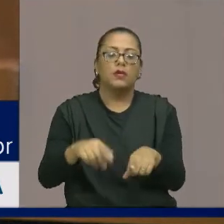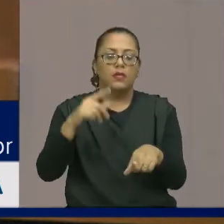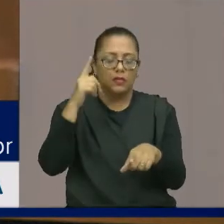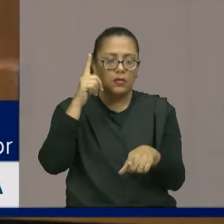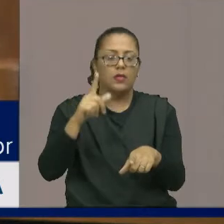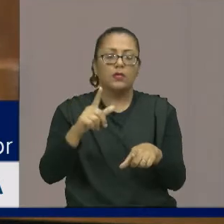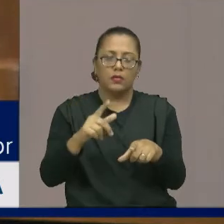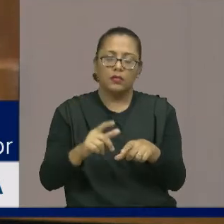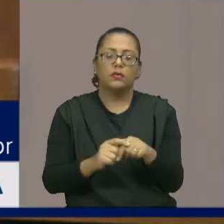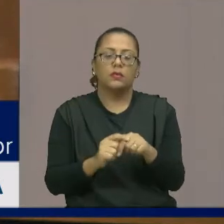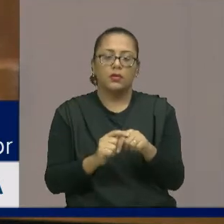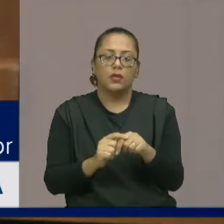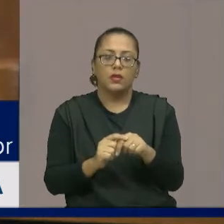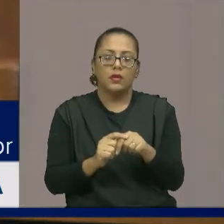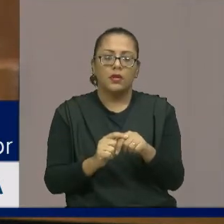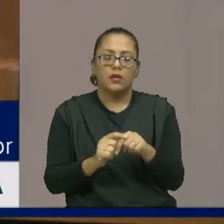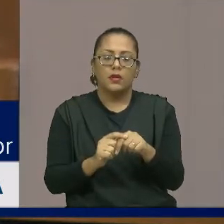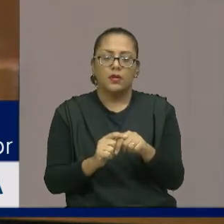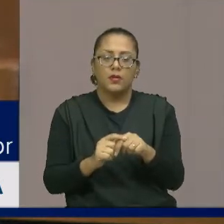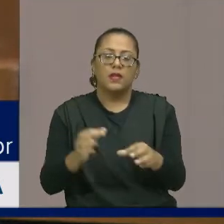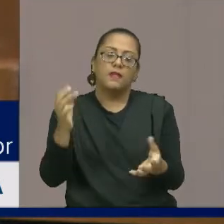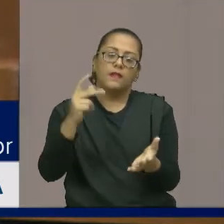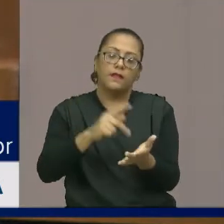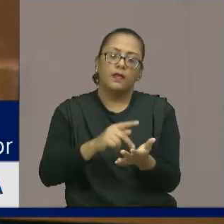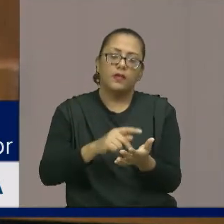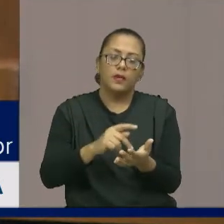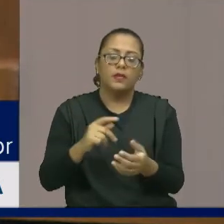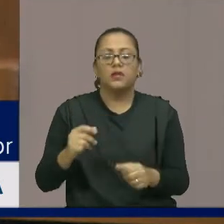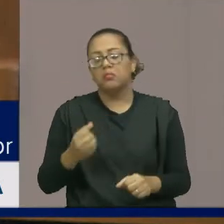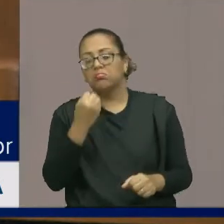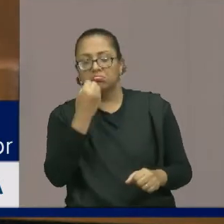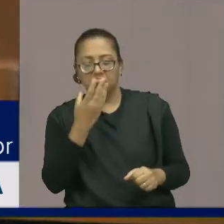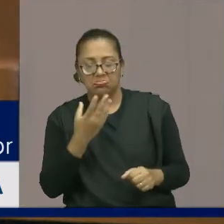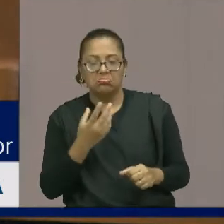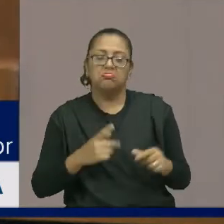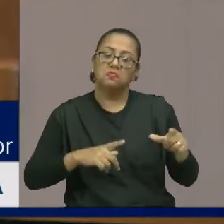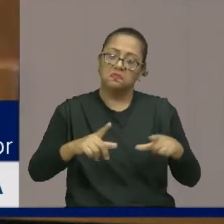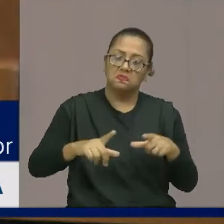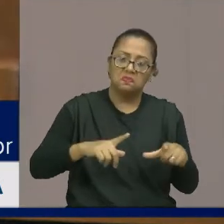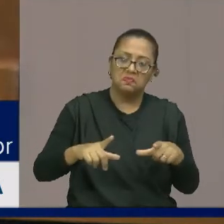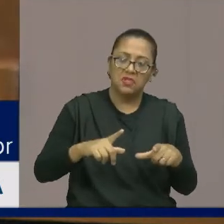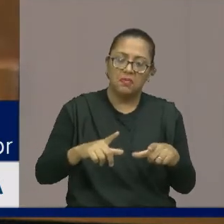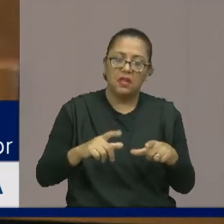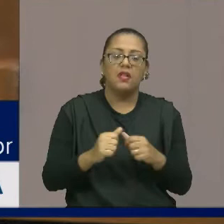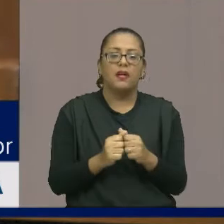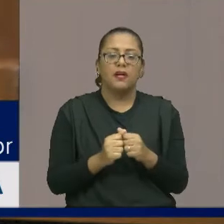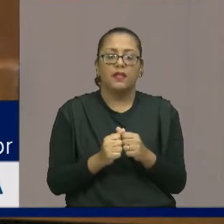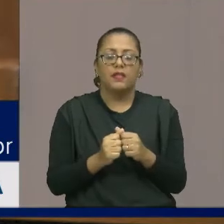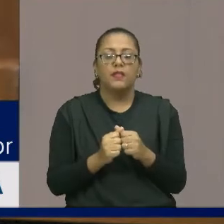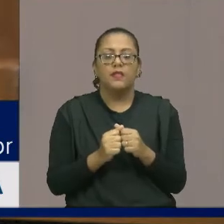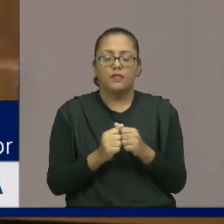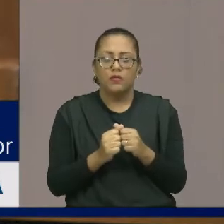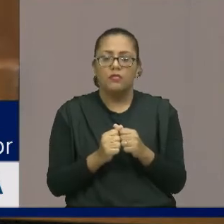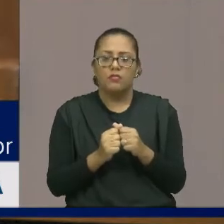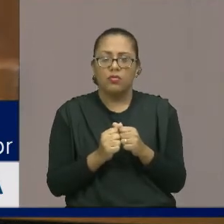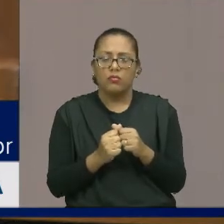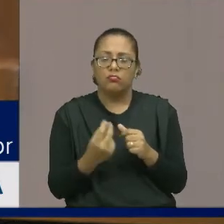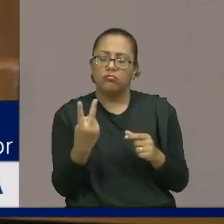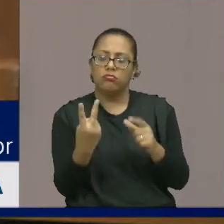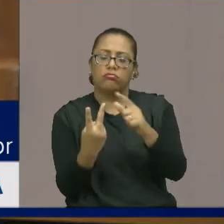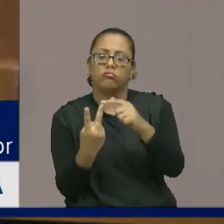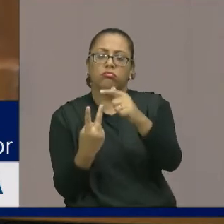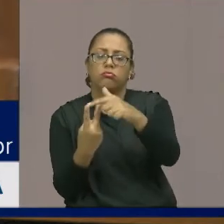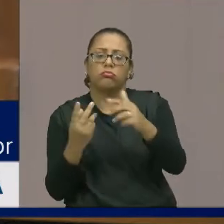realidade. Portanto, essa foi a nossa vida legislativa, o nosso trabalho aqui nessa casa. Foram dois mandatos, não